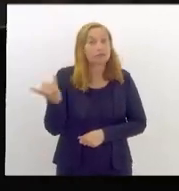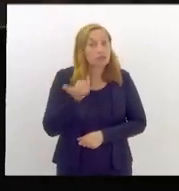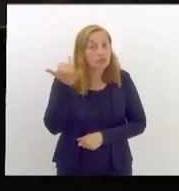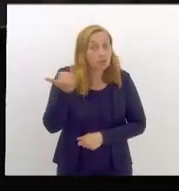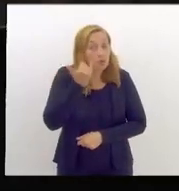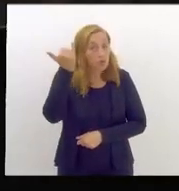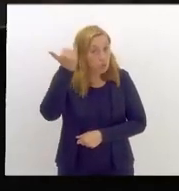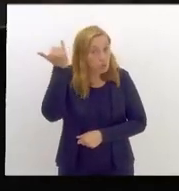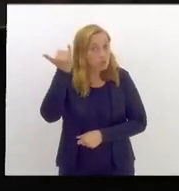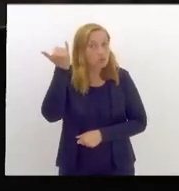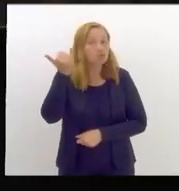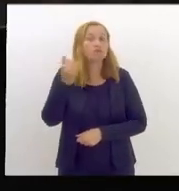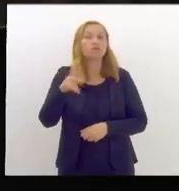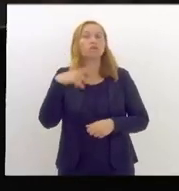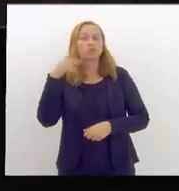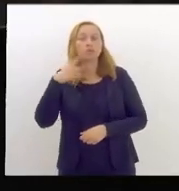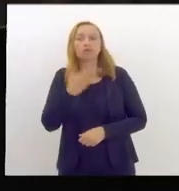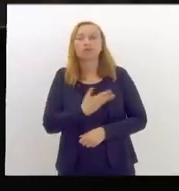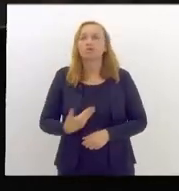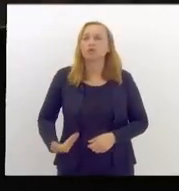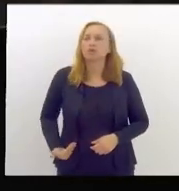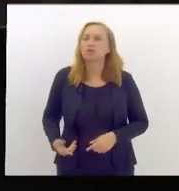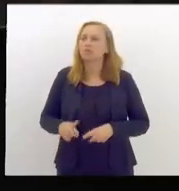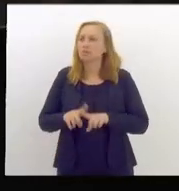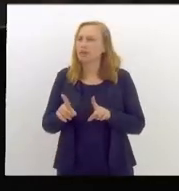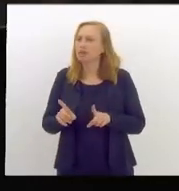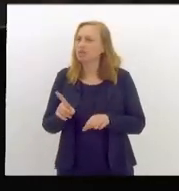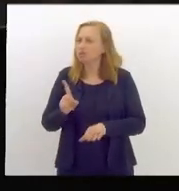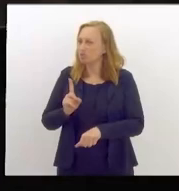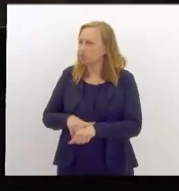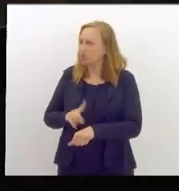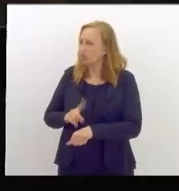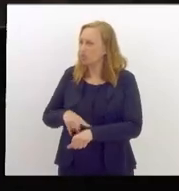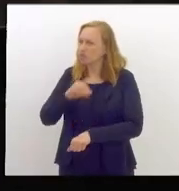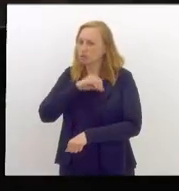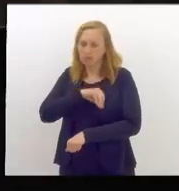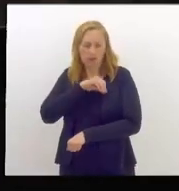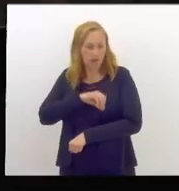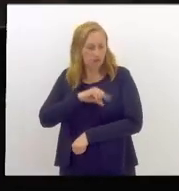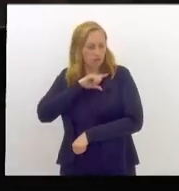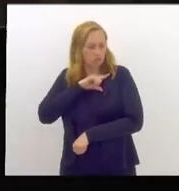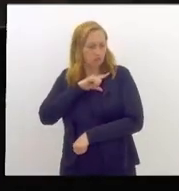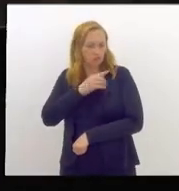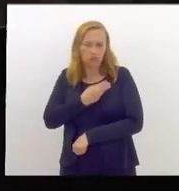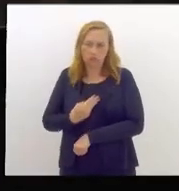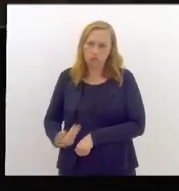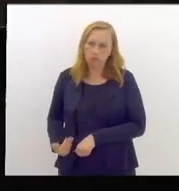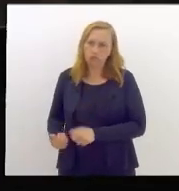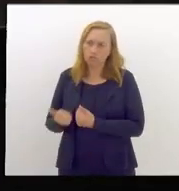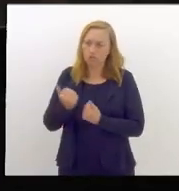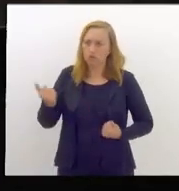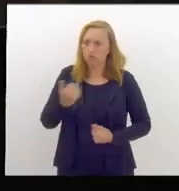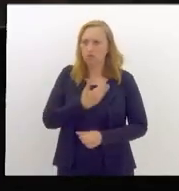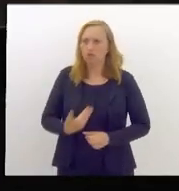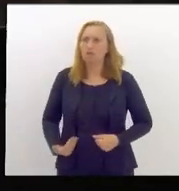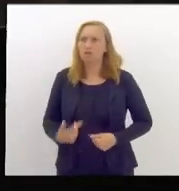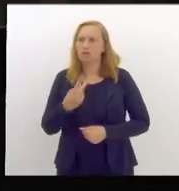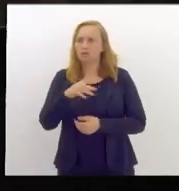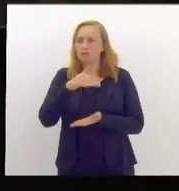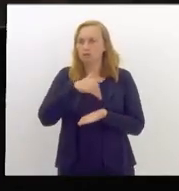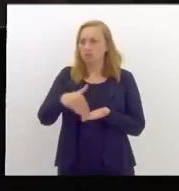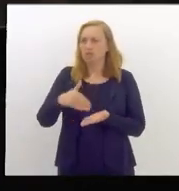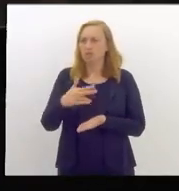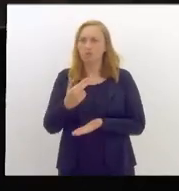da política pública mas na hora do aumento do governo do Vice e dos seus secretários